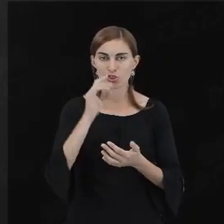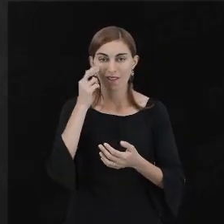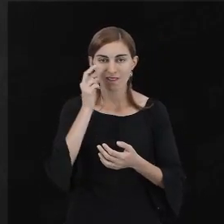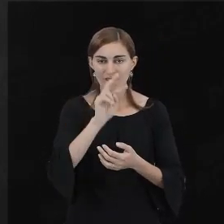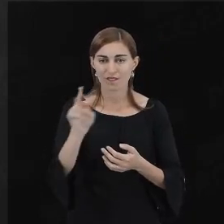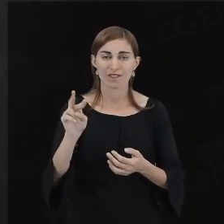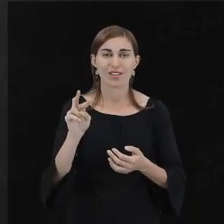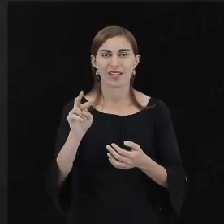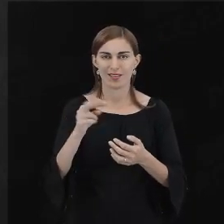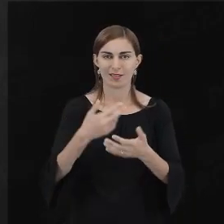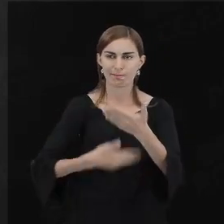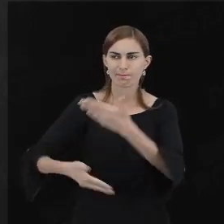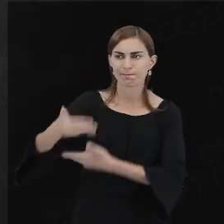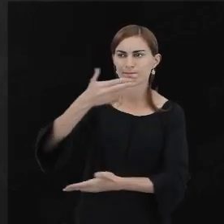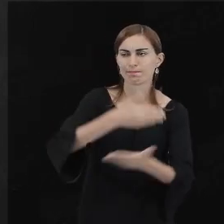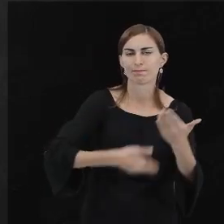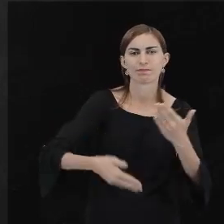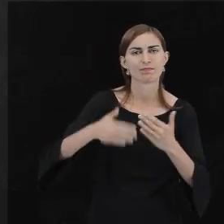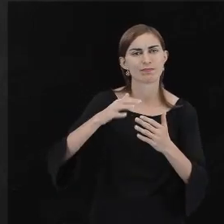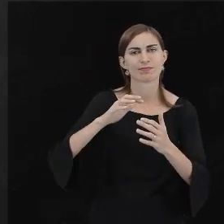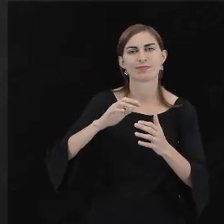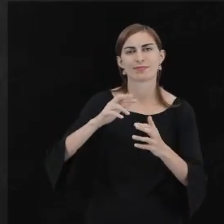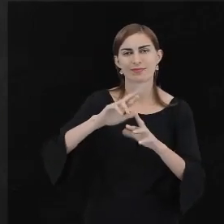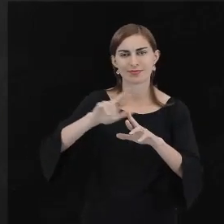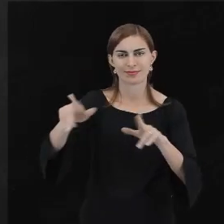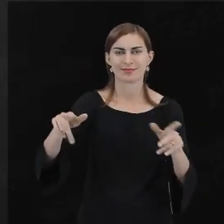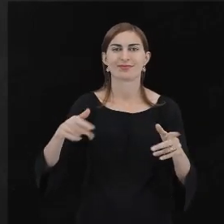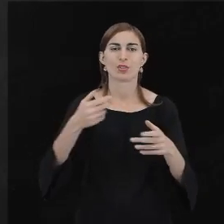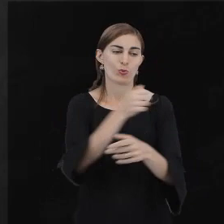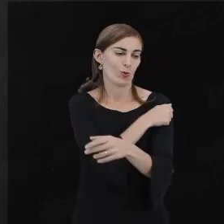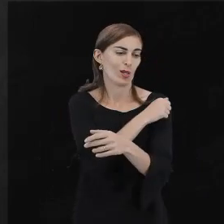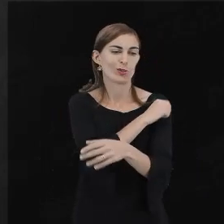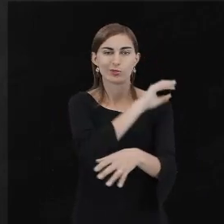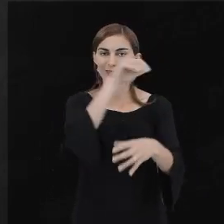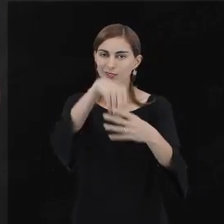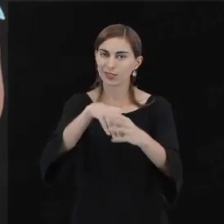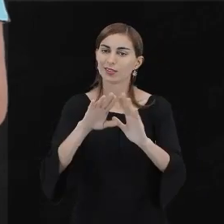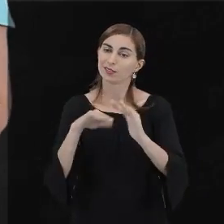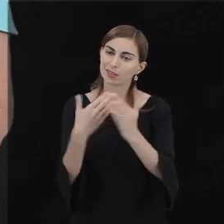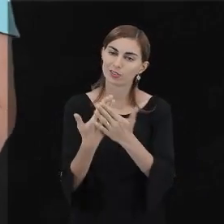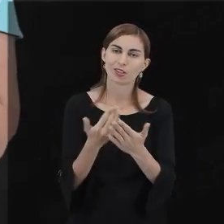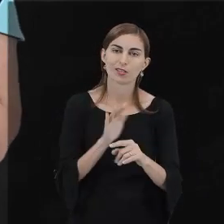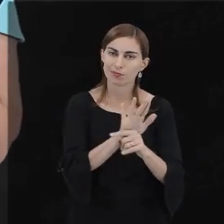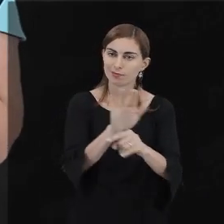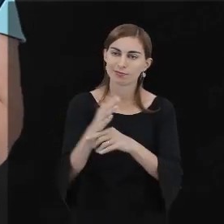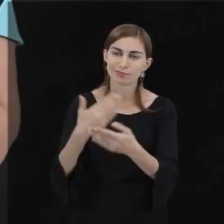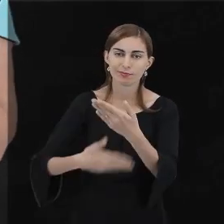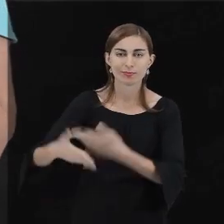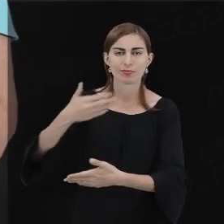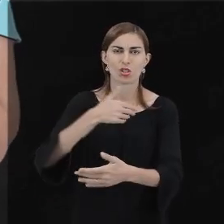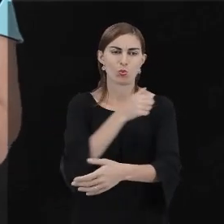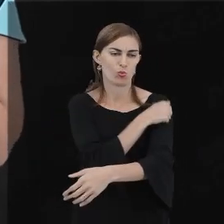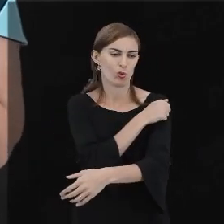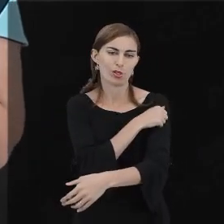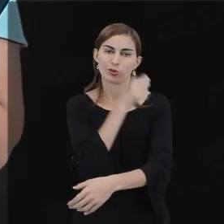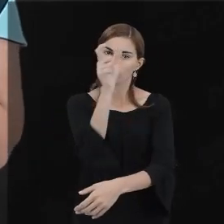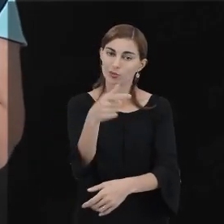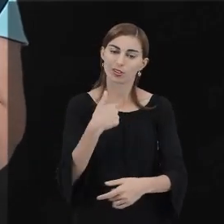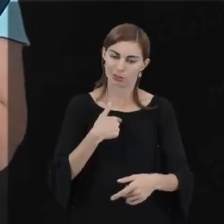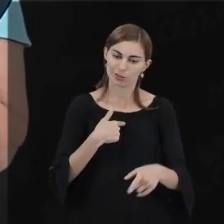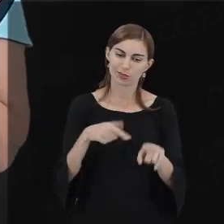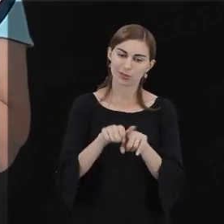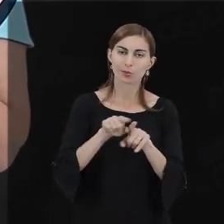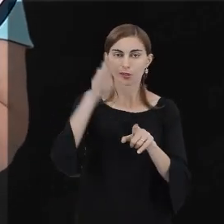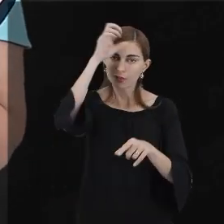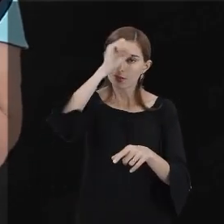ele e com as suas diferenças a partir do que ele vive nas suas comunidades. E aí é importante a gente pensar